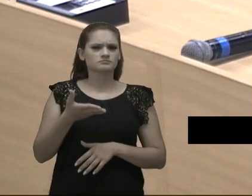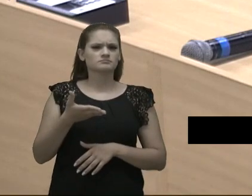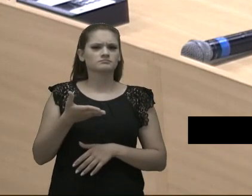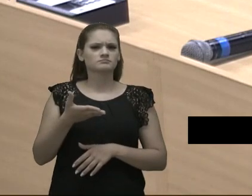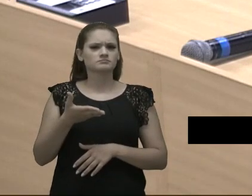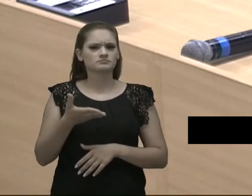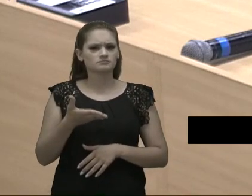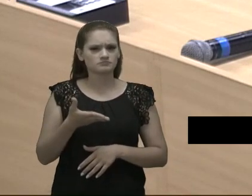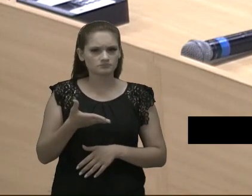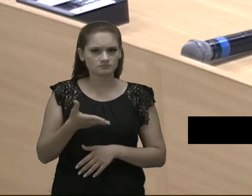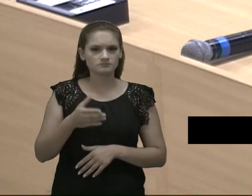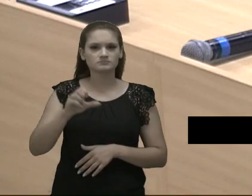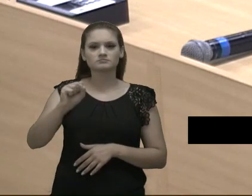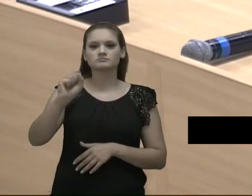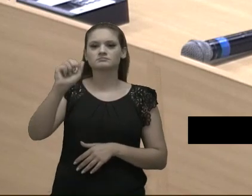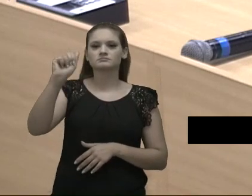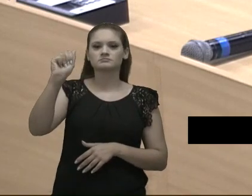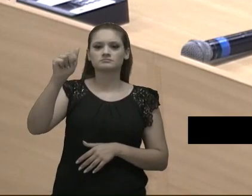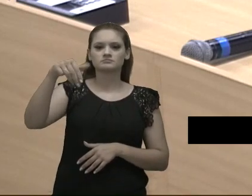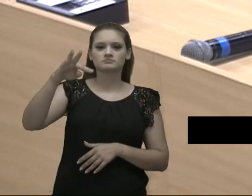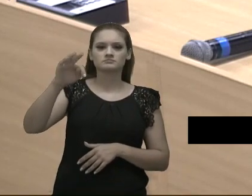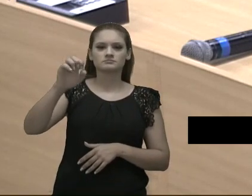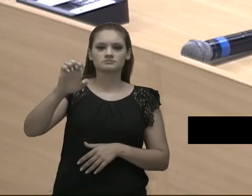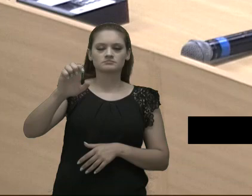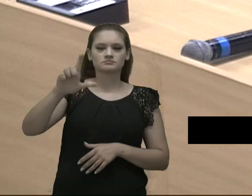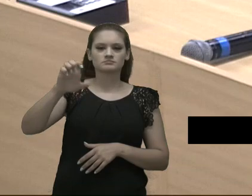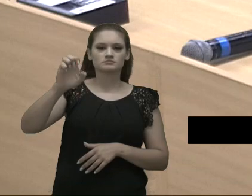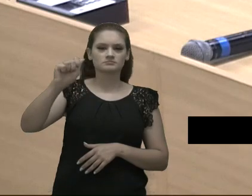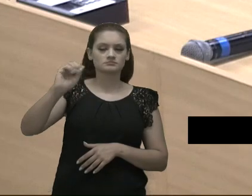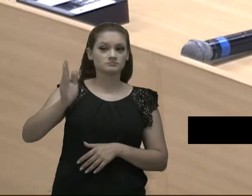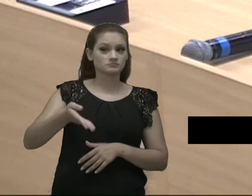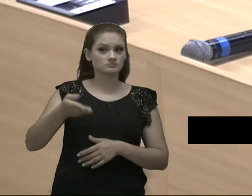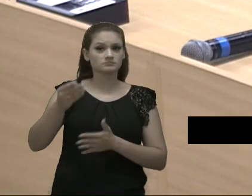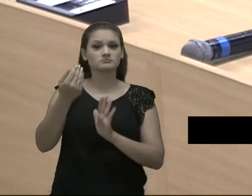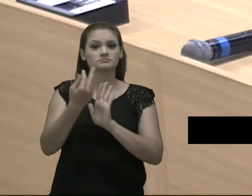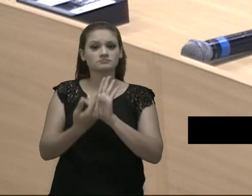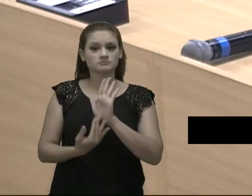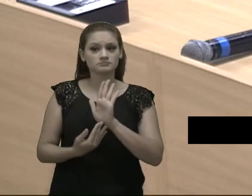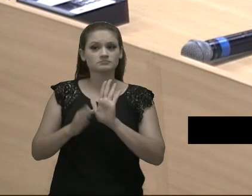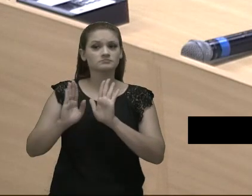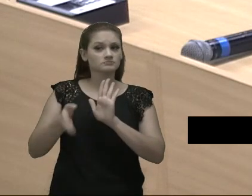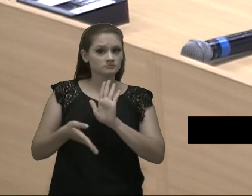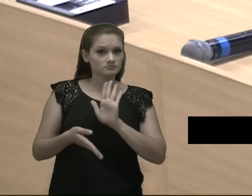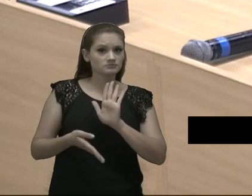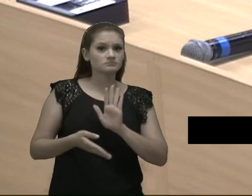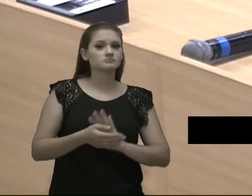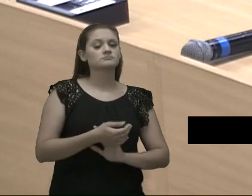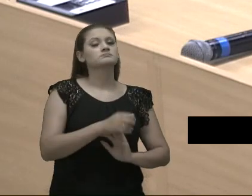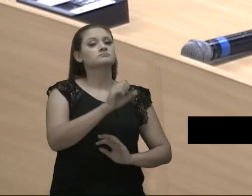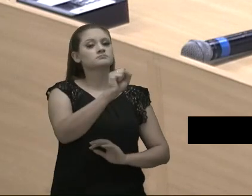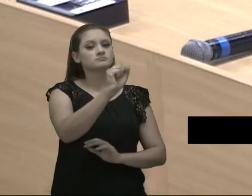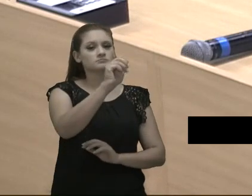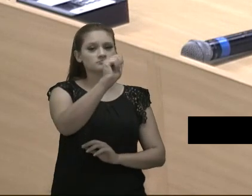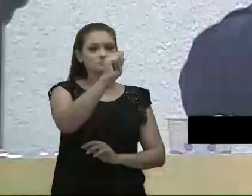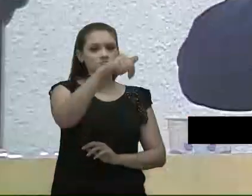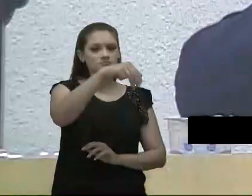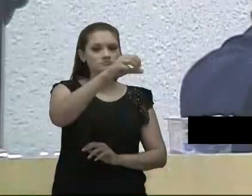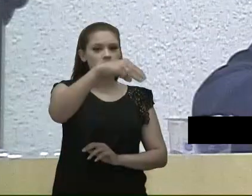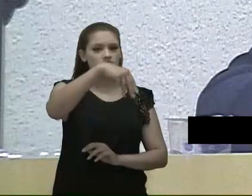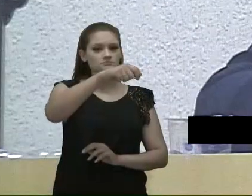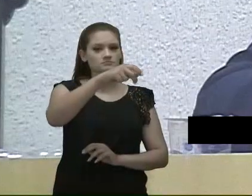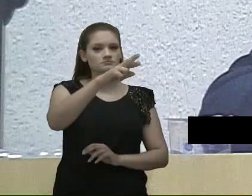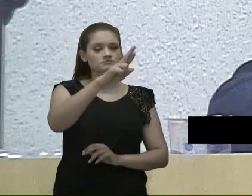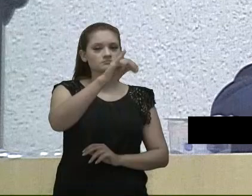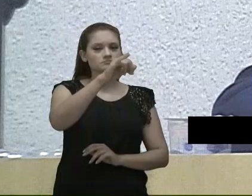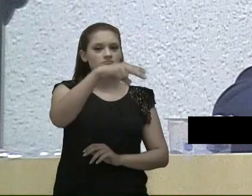já está contratado, no Santa Helena a gente já chegou na parte do cadastro reserva e no São Marino também a gente já contrata no cadastro reserva. E quem formulou